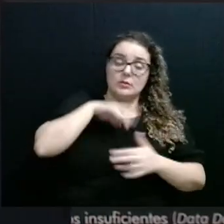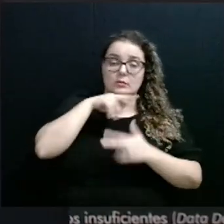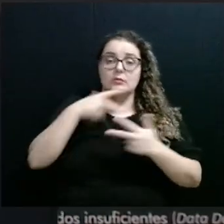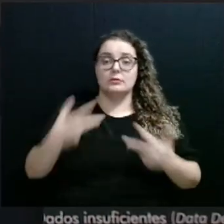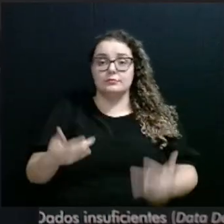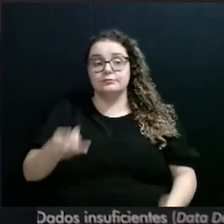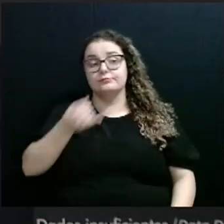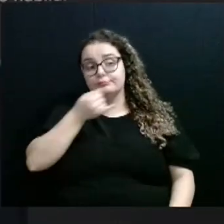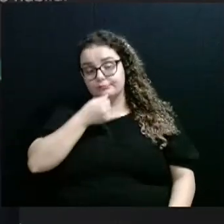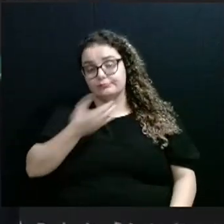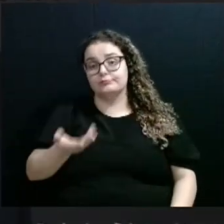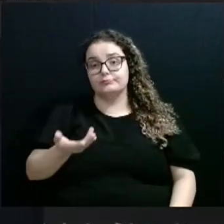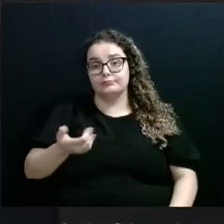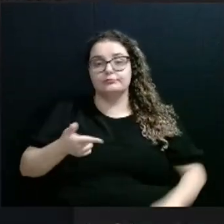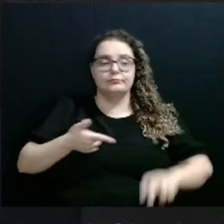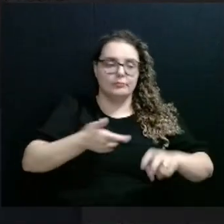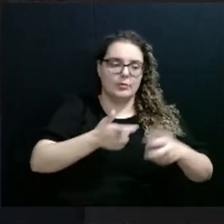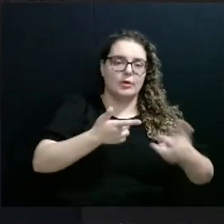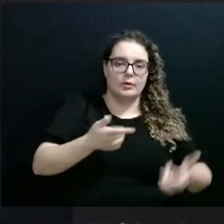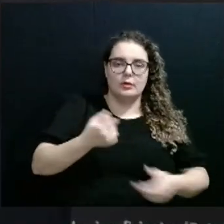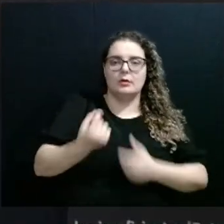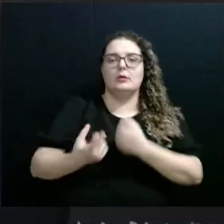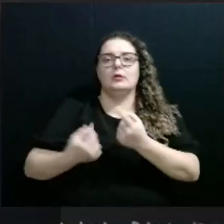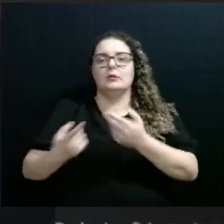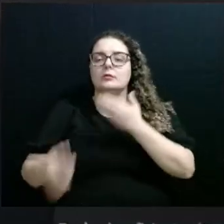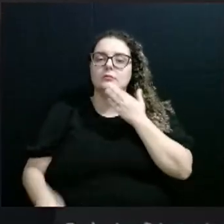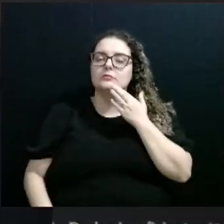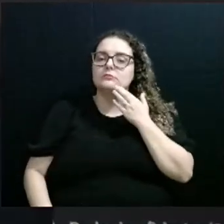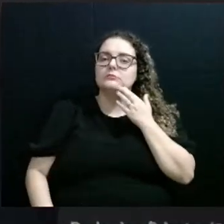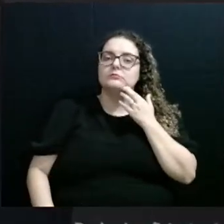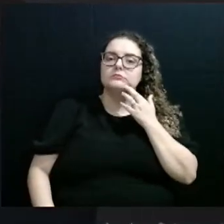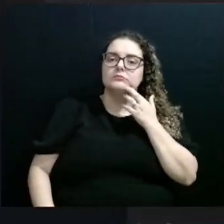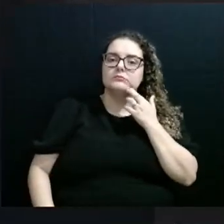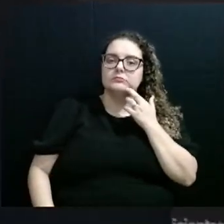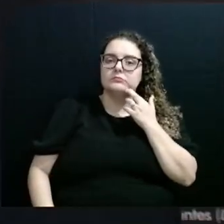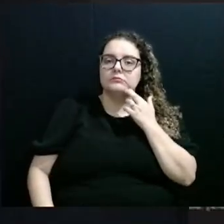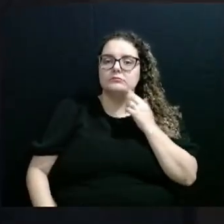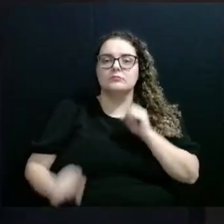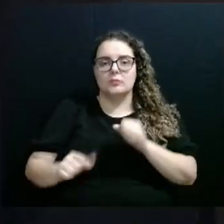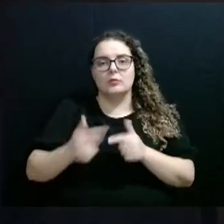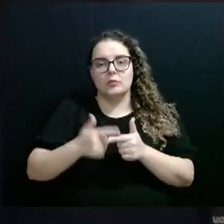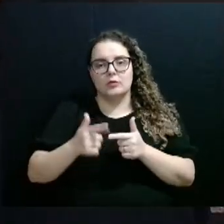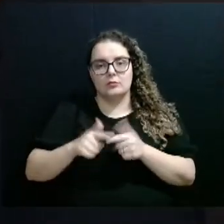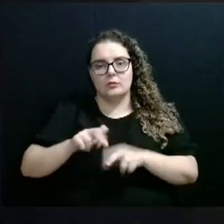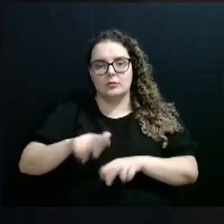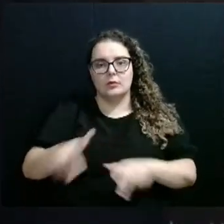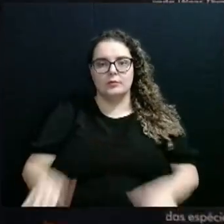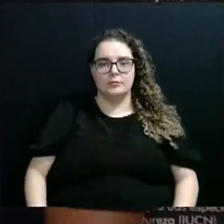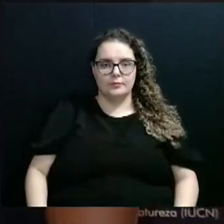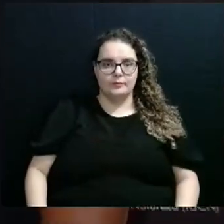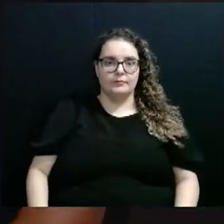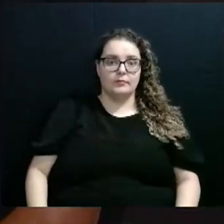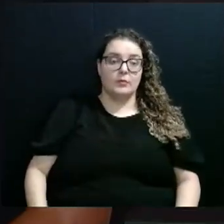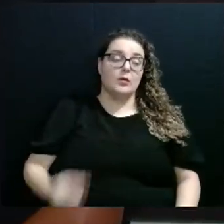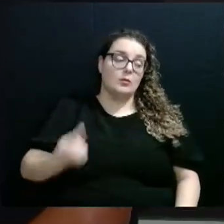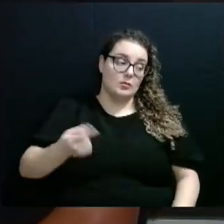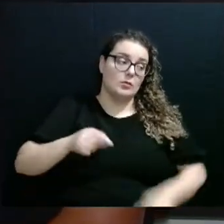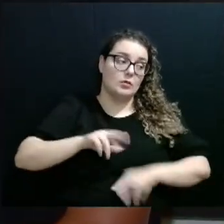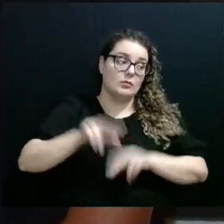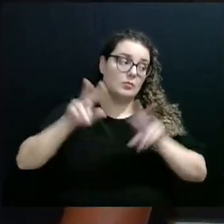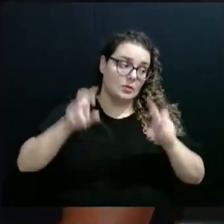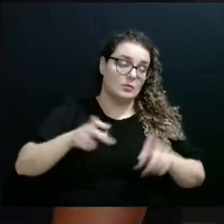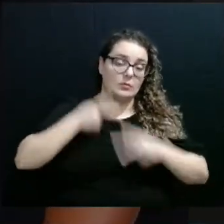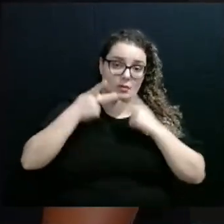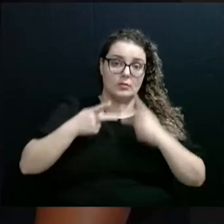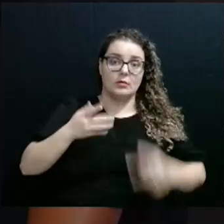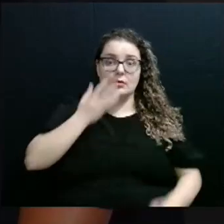acabam matando alguns indivíduos. Então, isso pode causar bastante problema. Bom, esse é um dos temas que serão abordados com as crianças